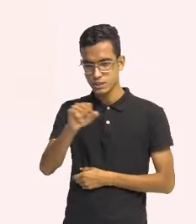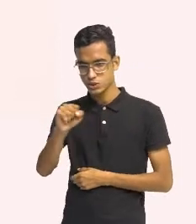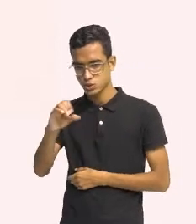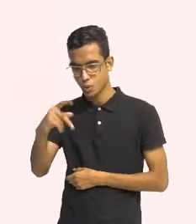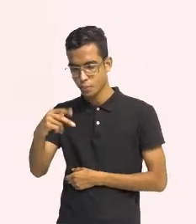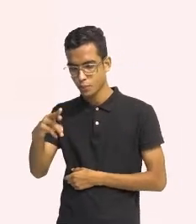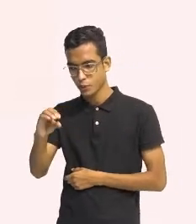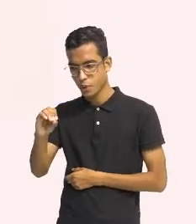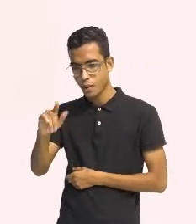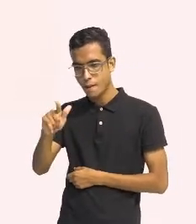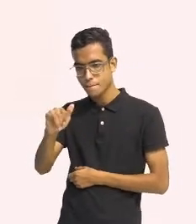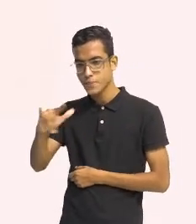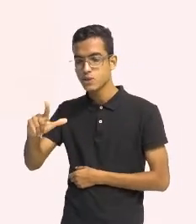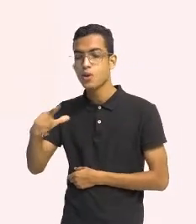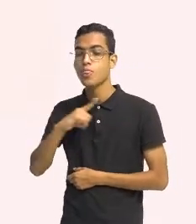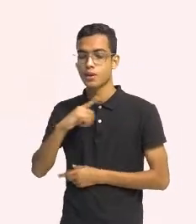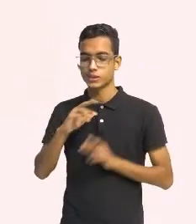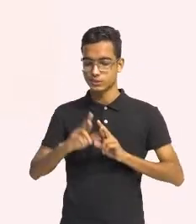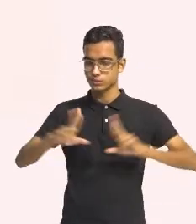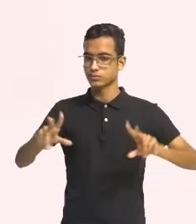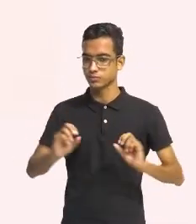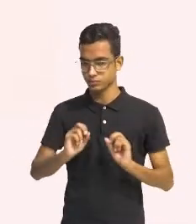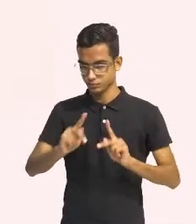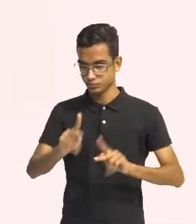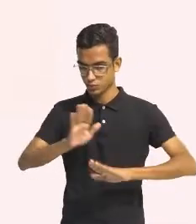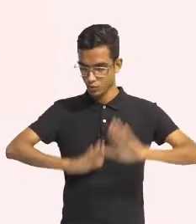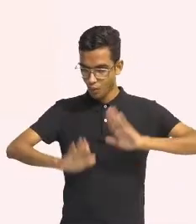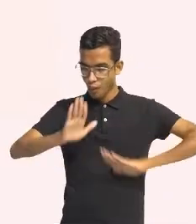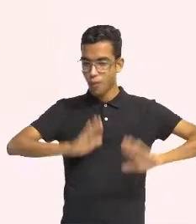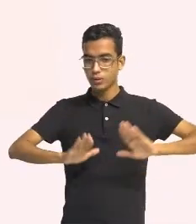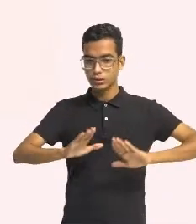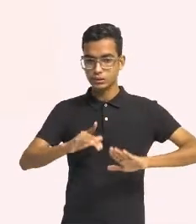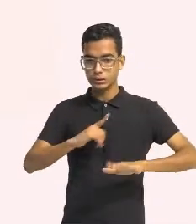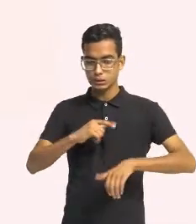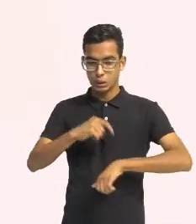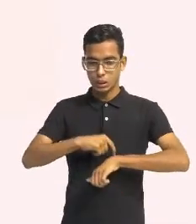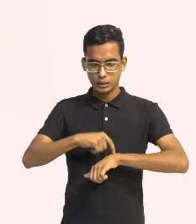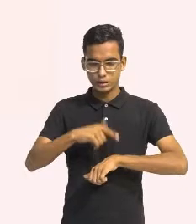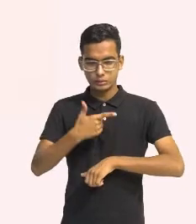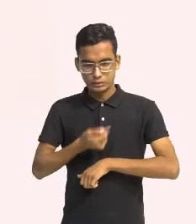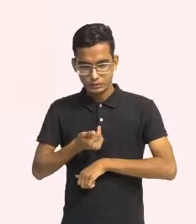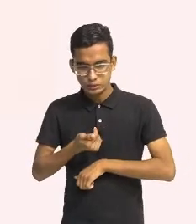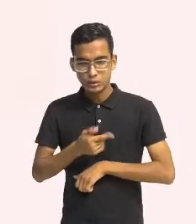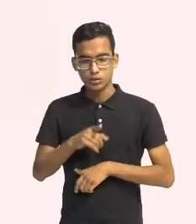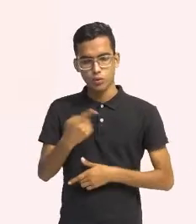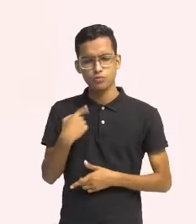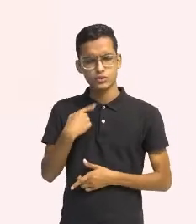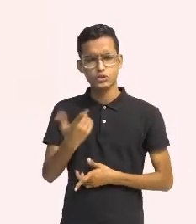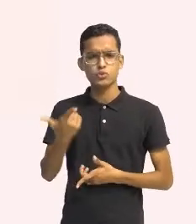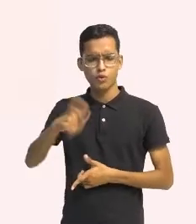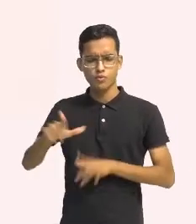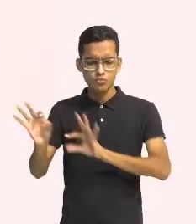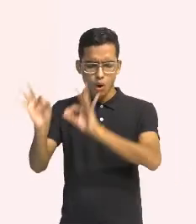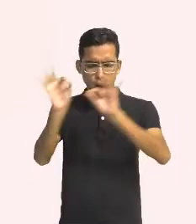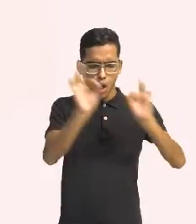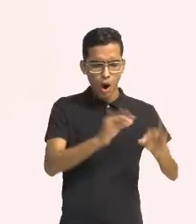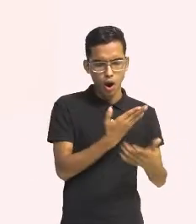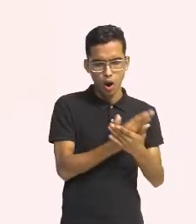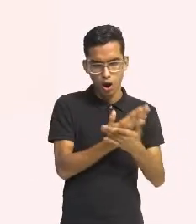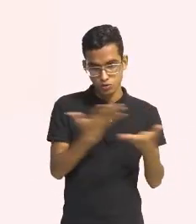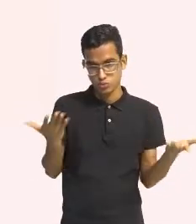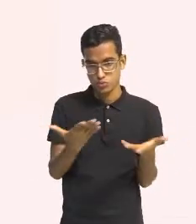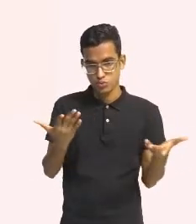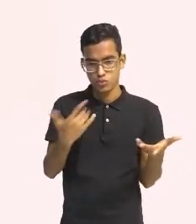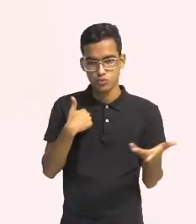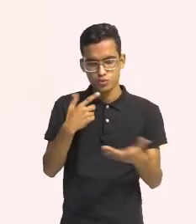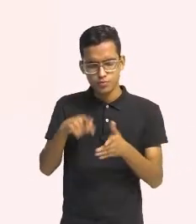com vocês, caso, né, a gente tenha um tempinho curto aqui, assiste de novo a aula, né, dá uma buscada